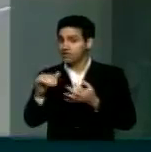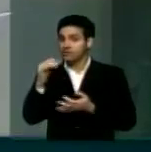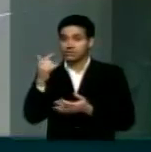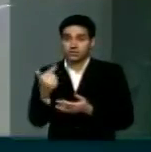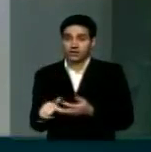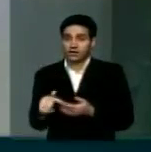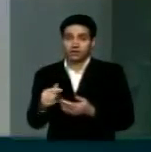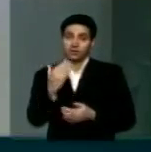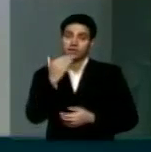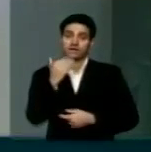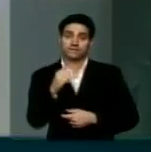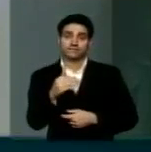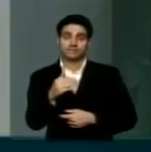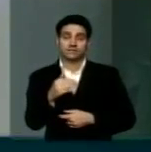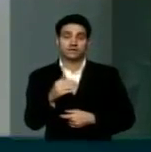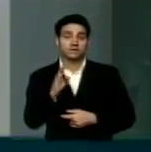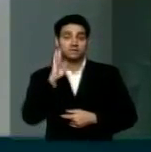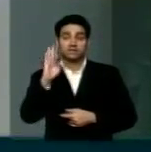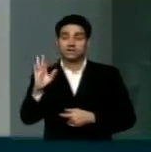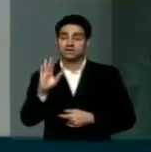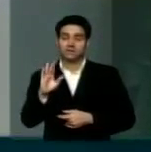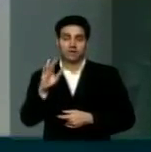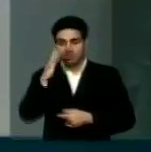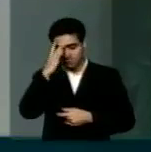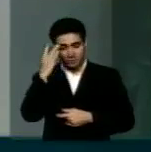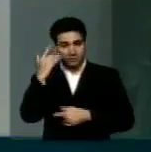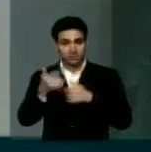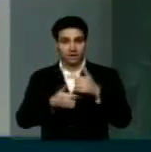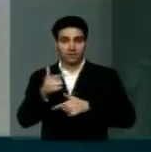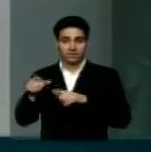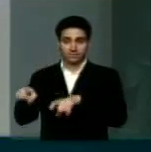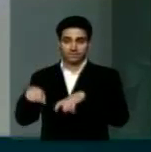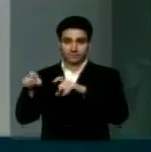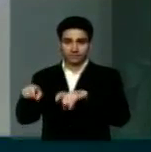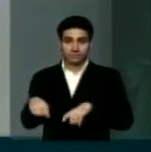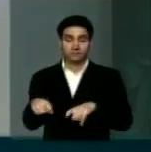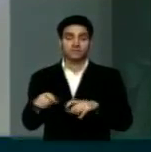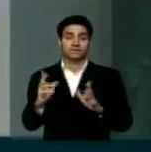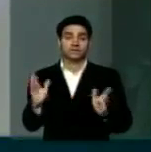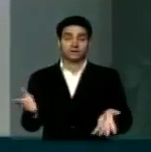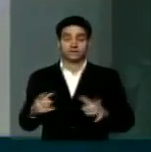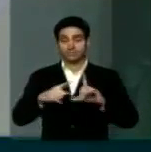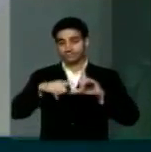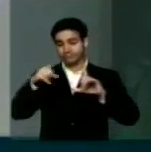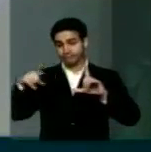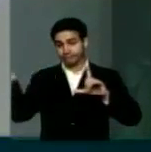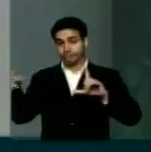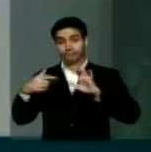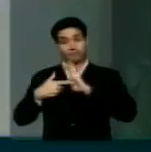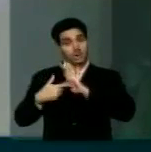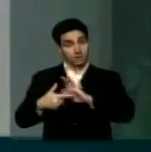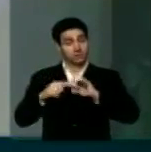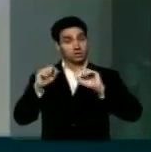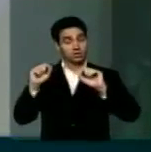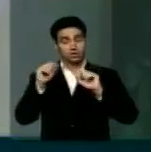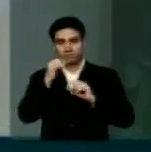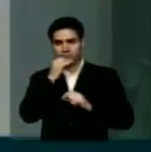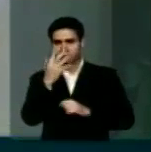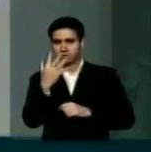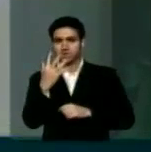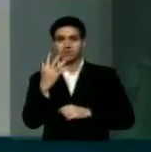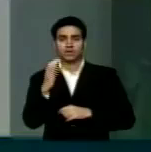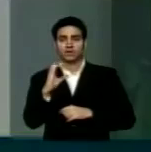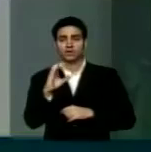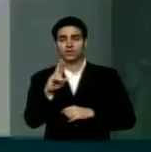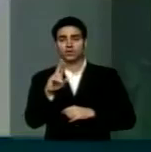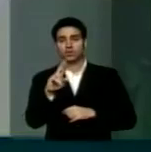catarinenses, primeiro, os pequenos agricultores. Levantamentos parciais indicam que apenas no entorno de